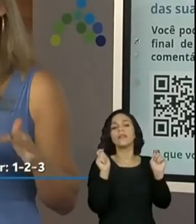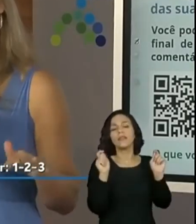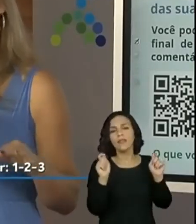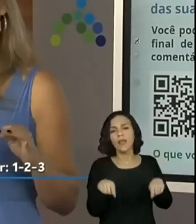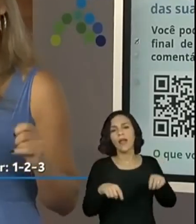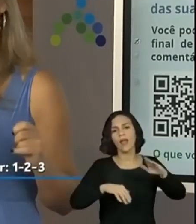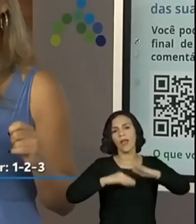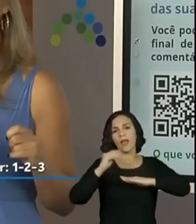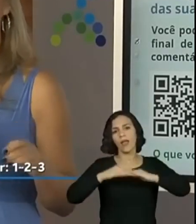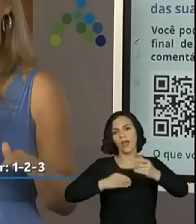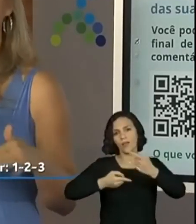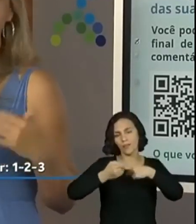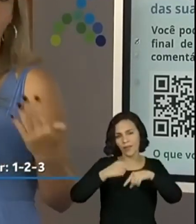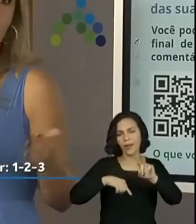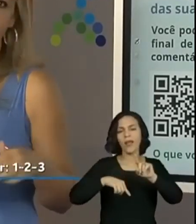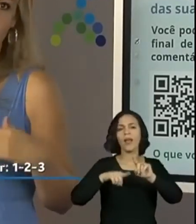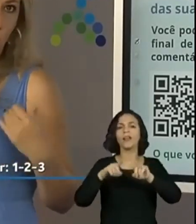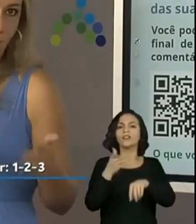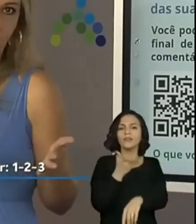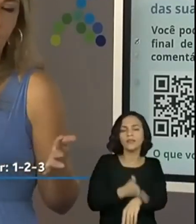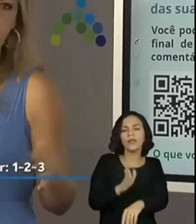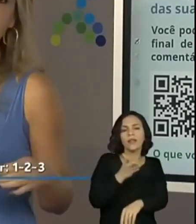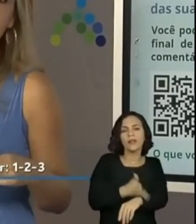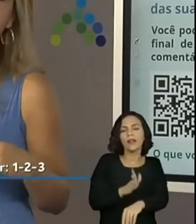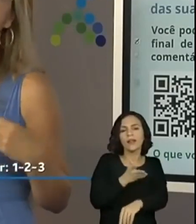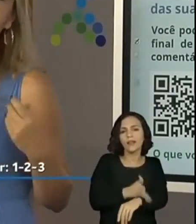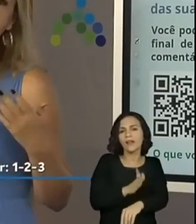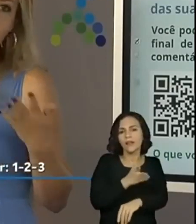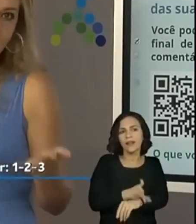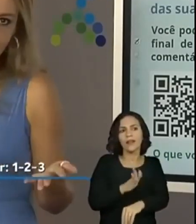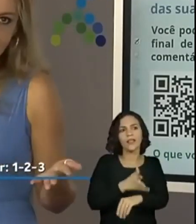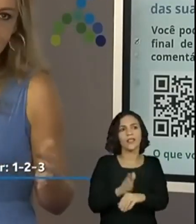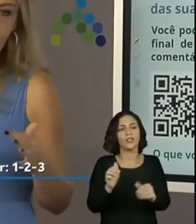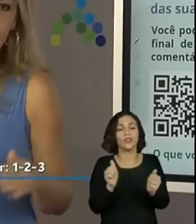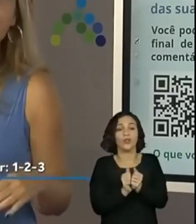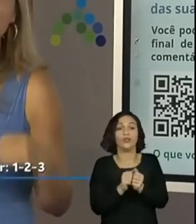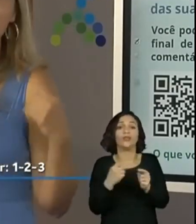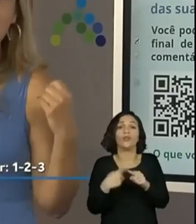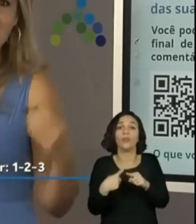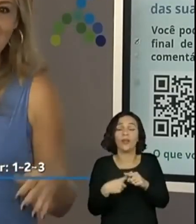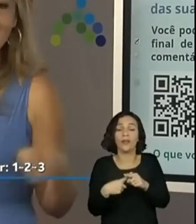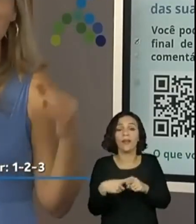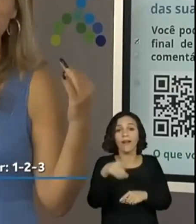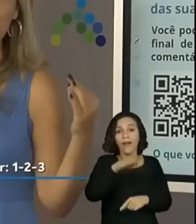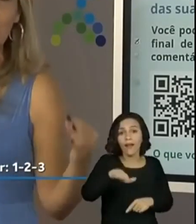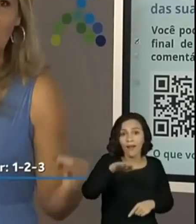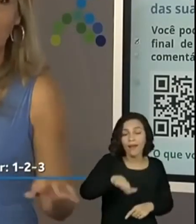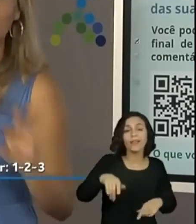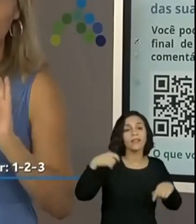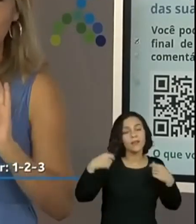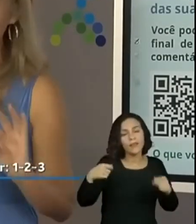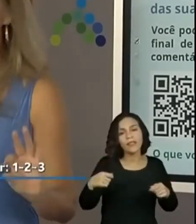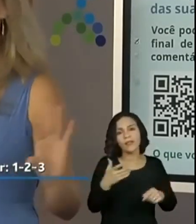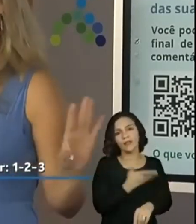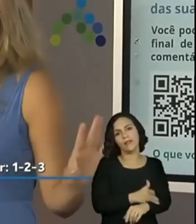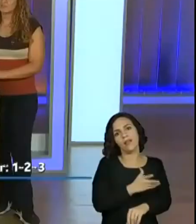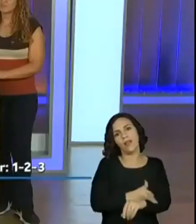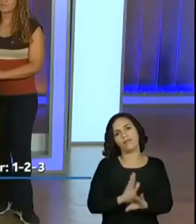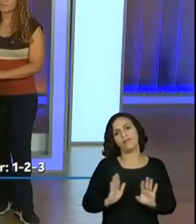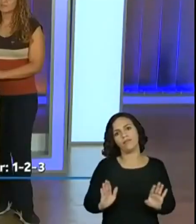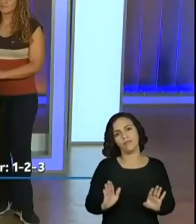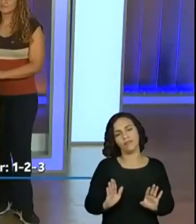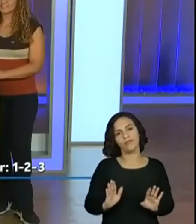habilidade. Então, dá para ir treinando ali com eles, continuar treinando, porque... Crianças, é o que eu disse, precisa de treino,